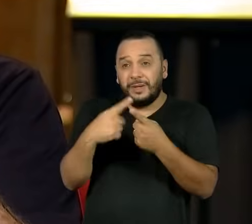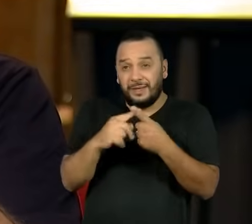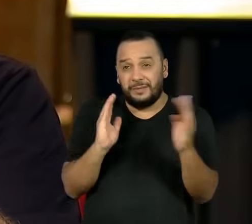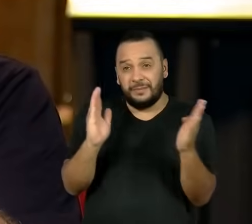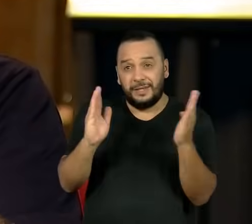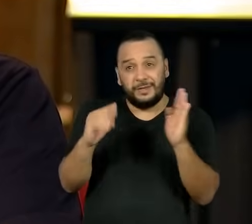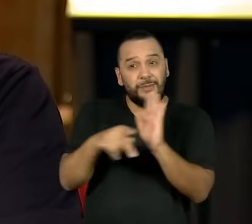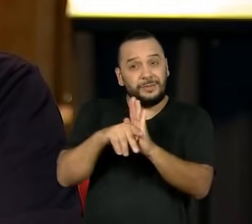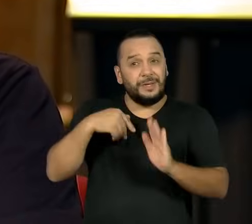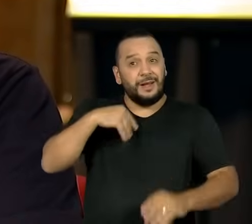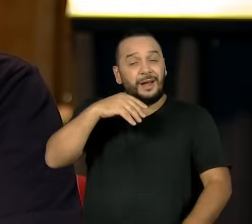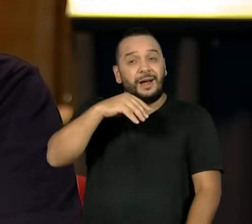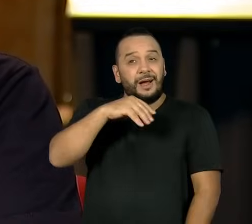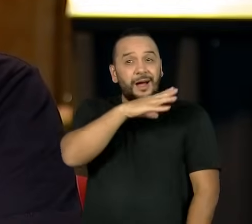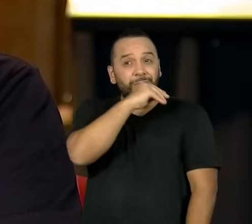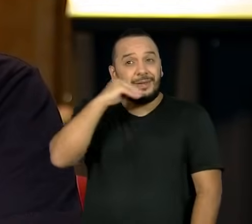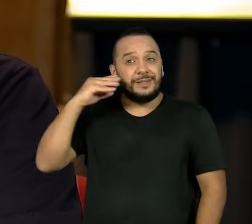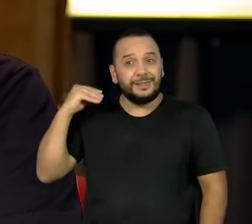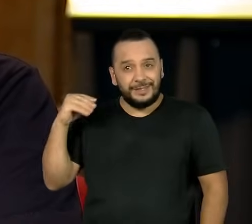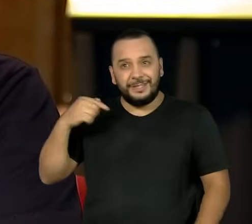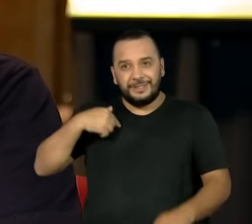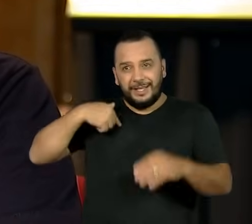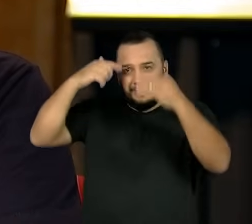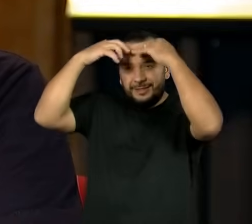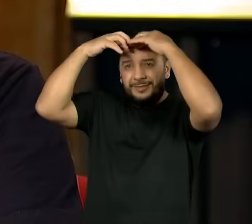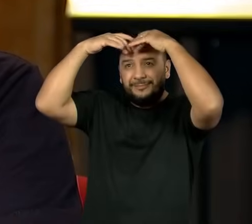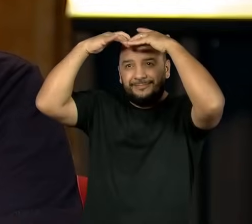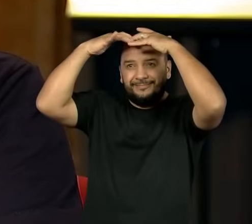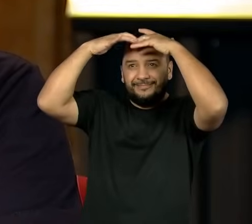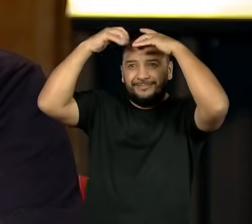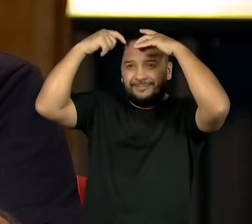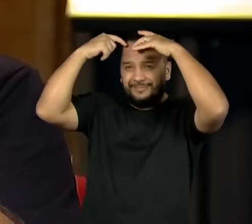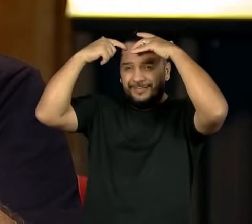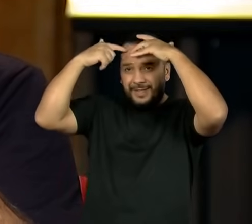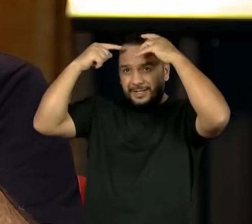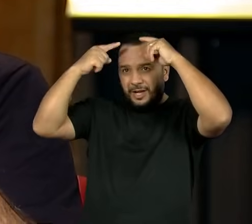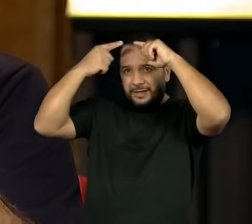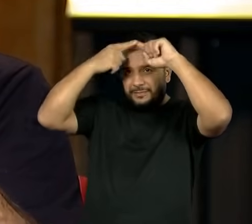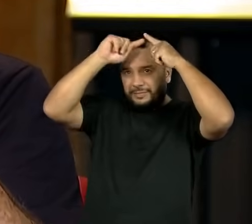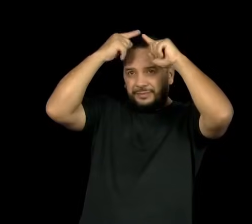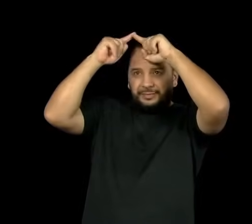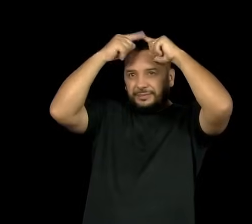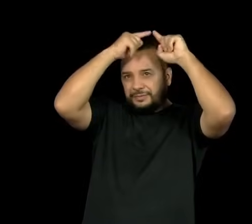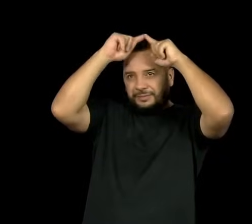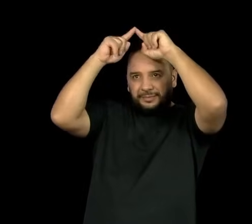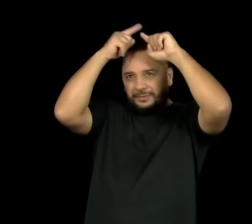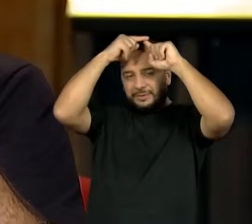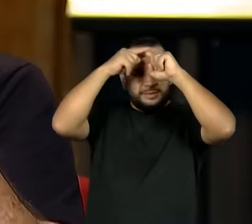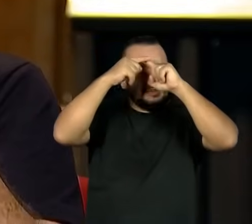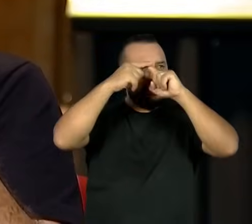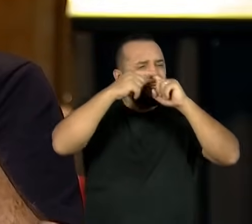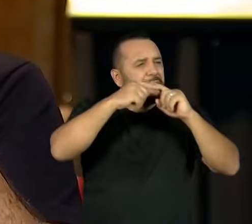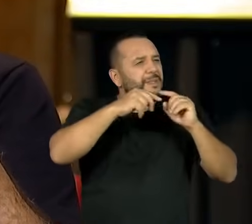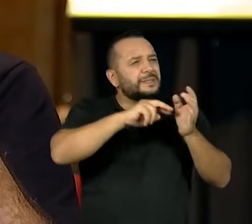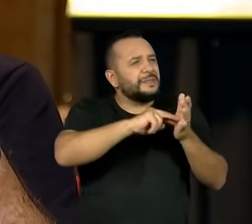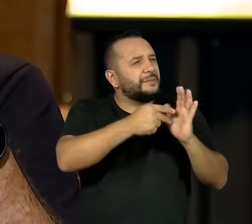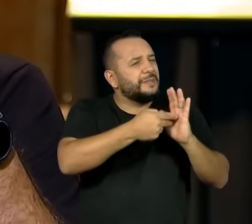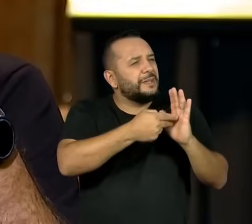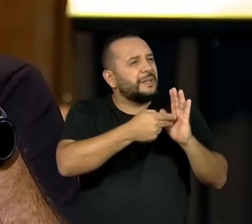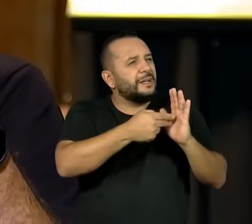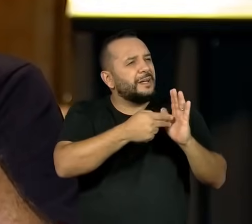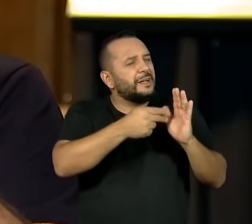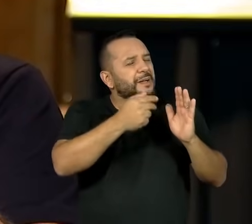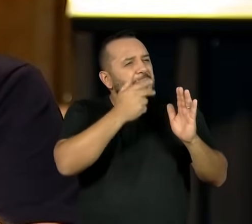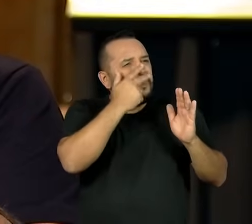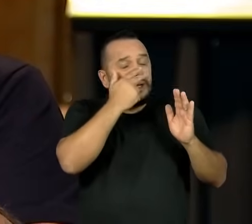por um processo que a gente chama de poda neuronal, que vai até os 24 O que é isso? A poda, a gente que gosta de